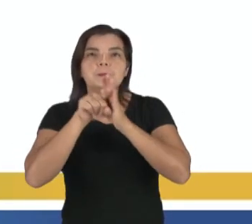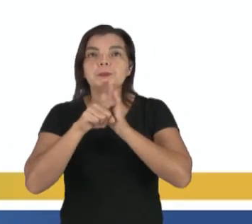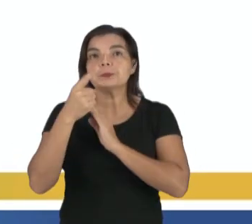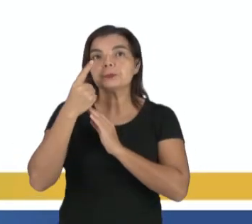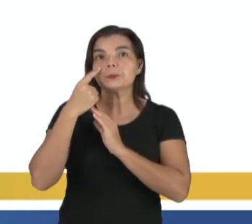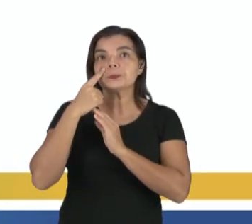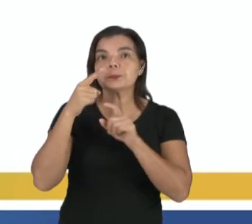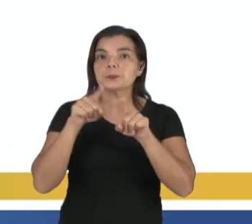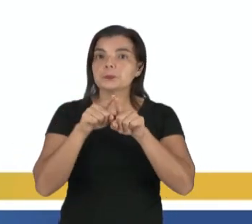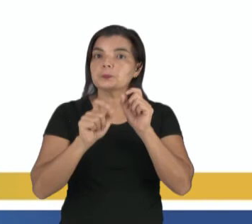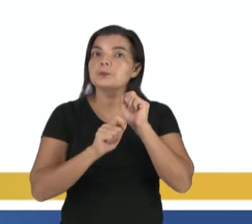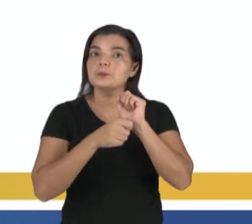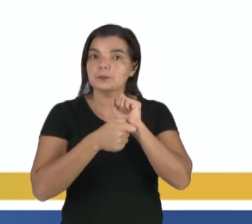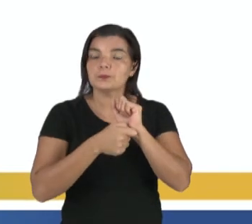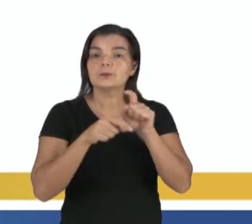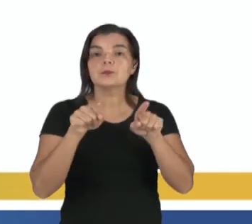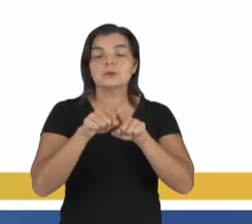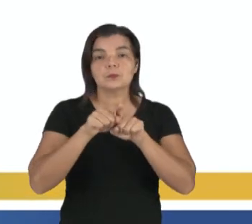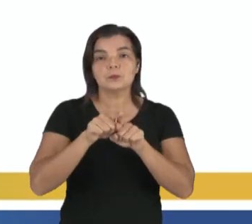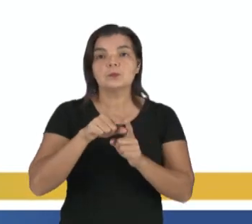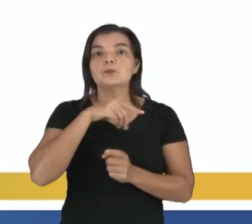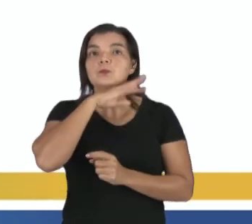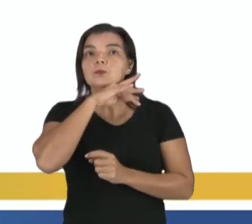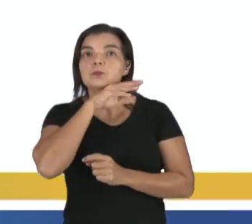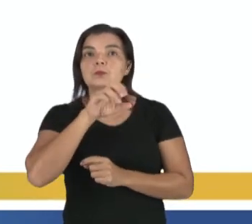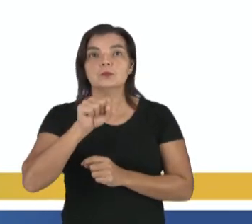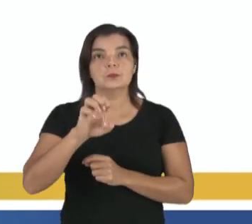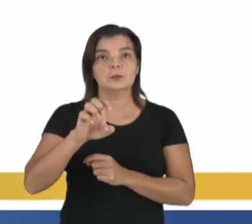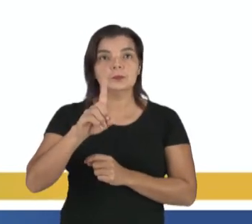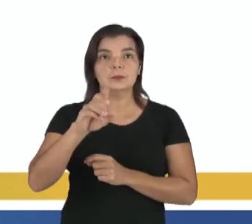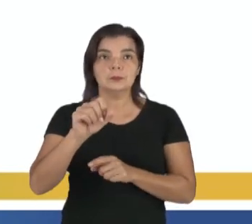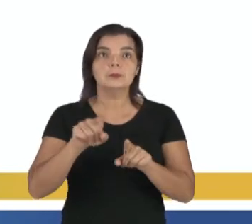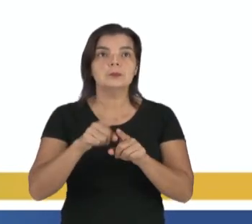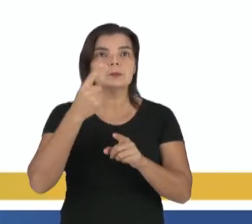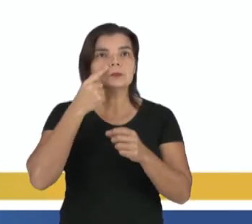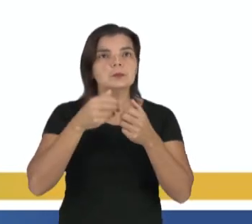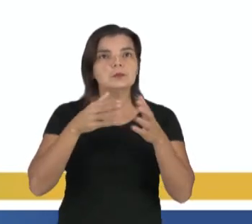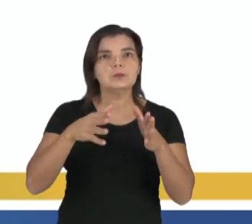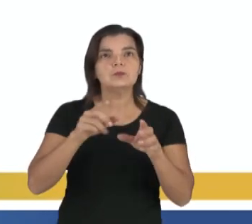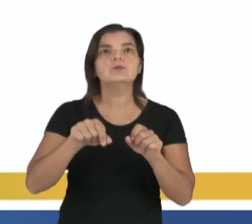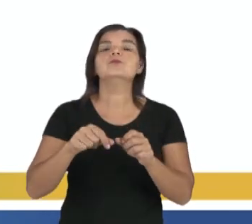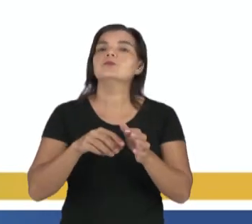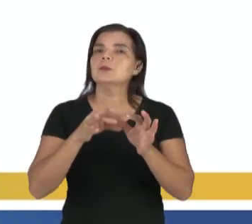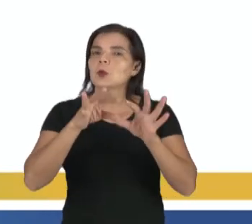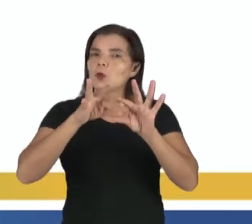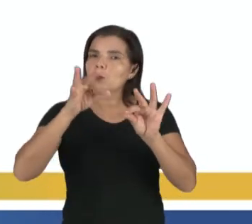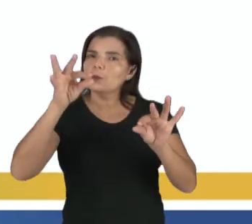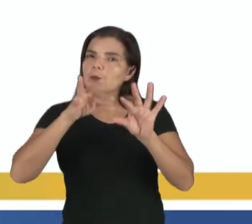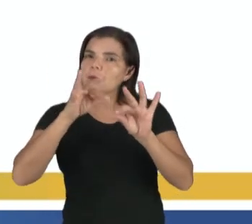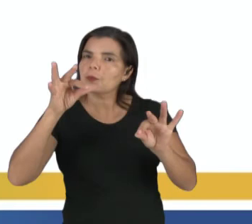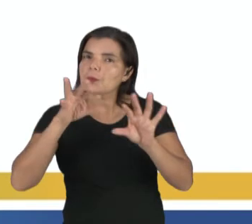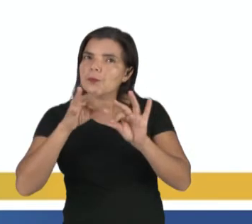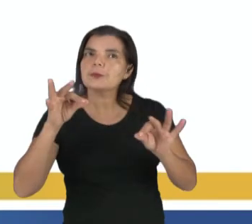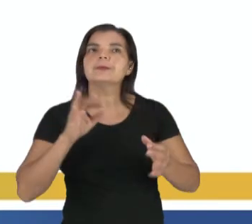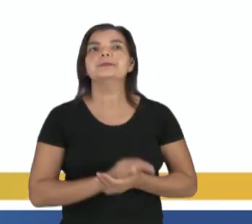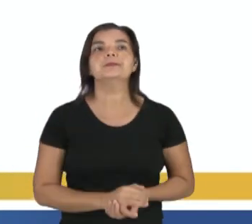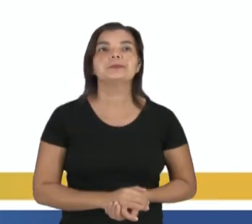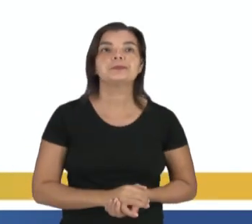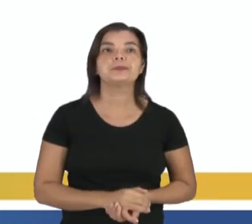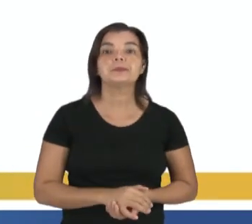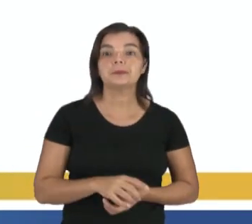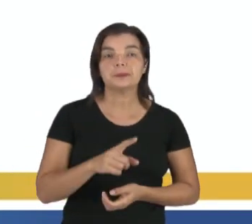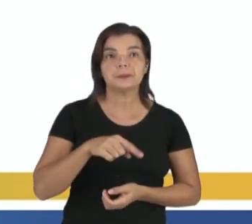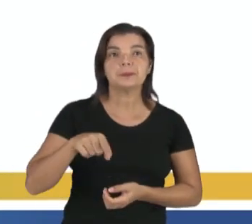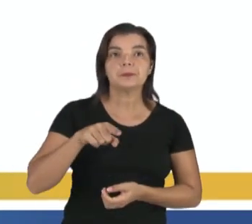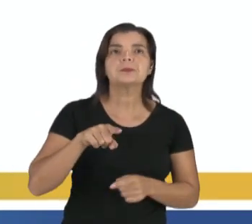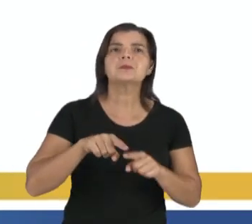dos mistérios dos bichos da seda e abrem caminho para a produção artificial de fios. Texto de Lia Vasconcelos.